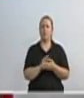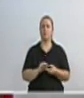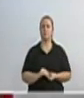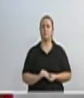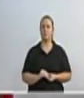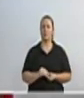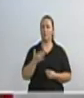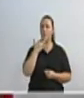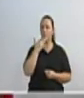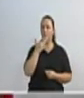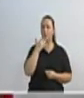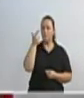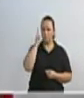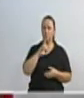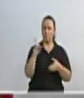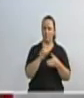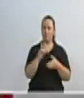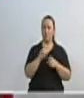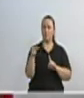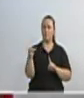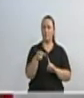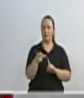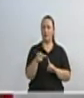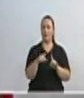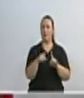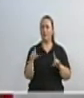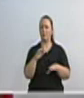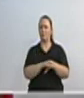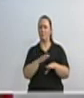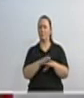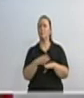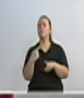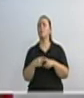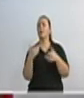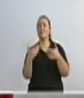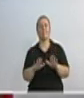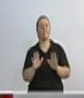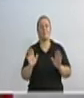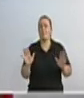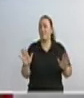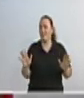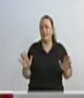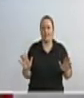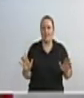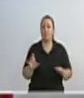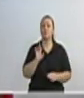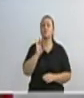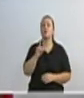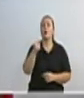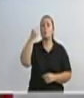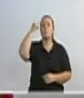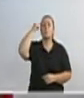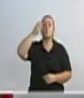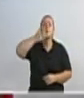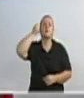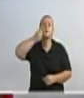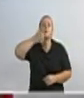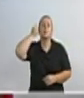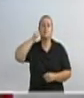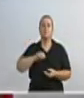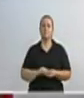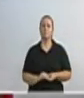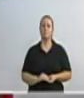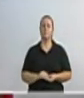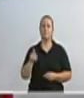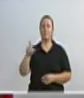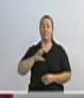vocês podem atender os consumidores. Vocês não fazem porque não querem, só querem lucrar. Campeões de cobrança